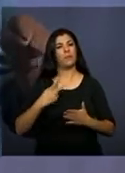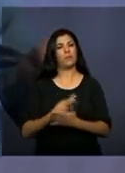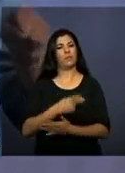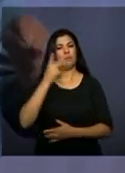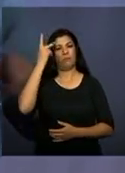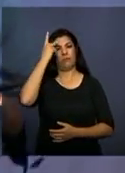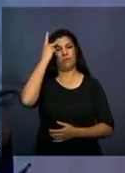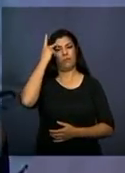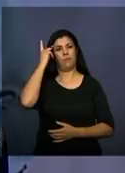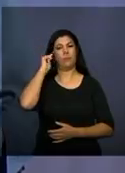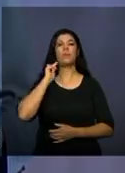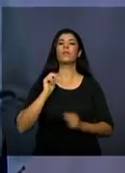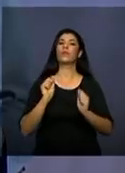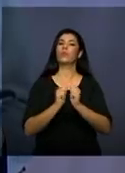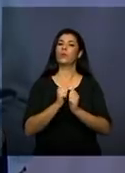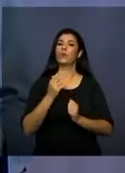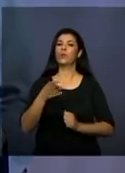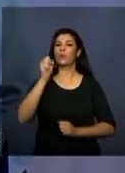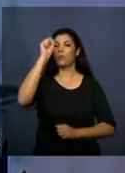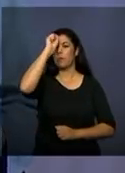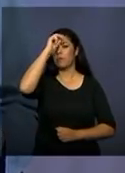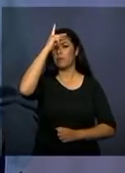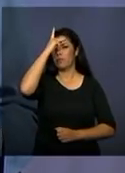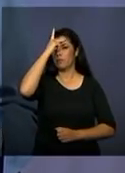com o prefeito Fernando Haddad.